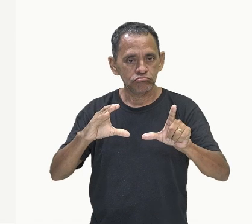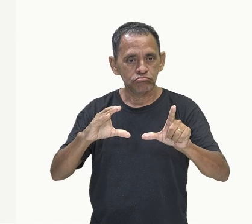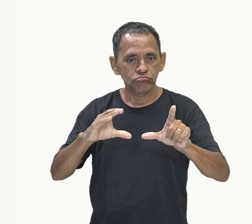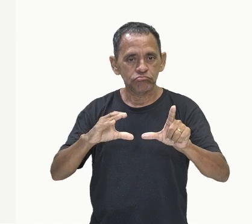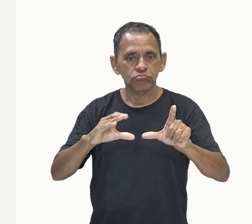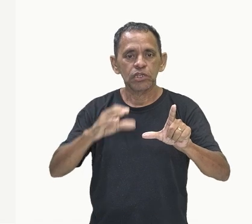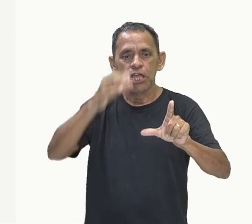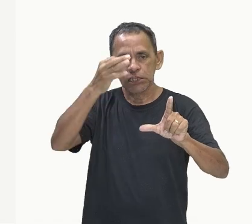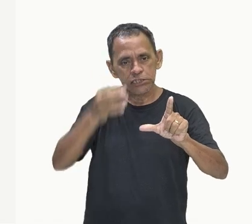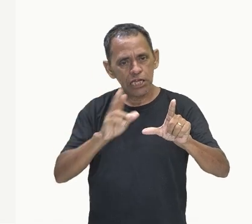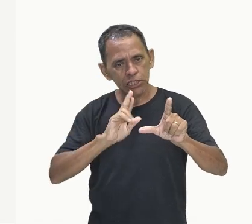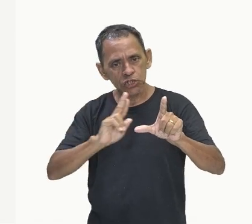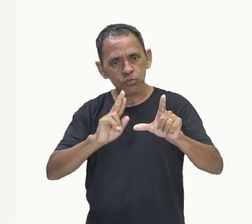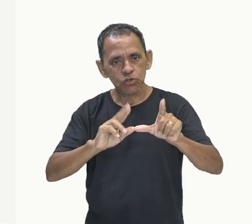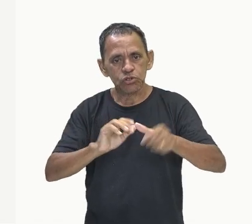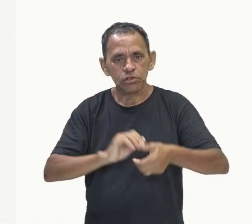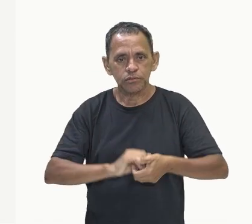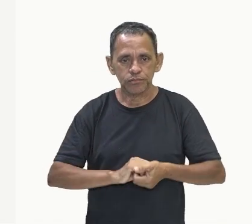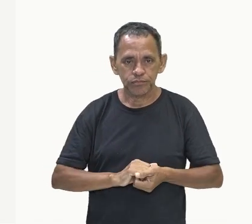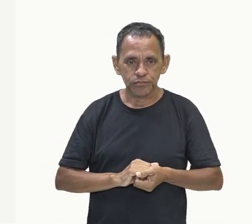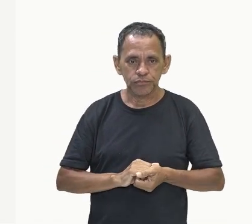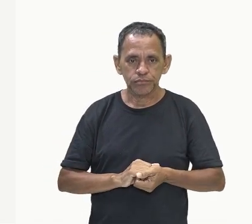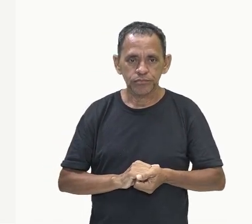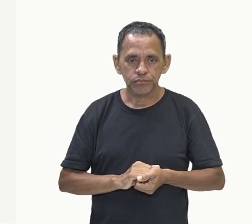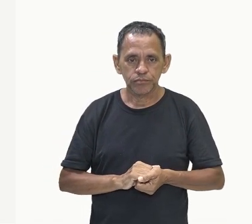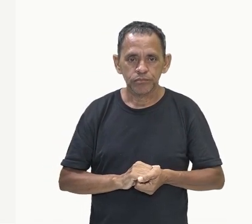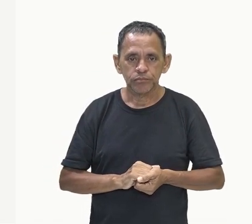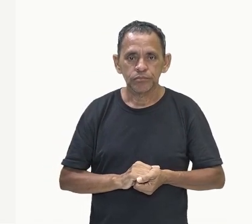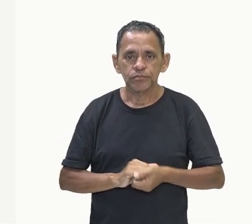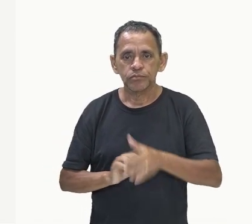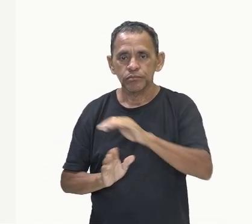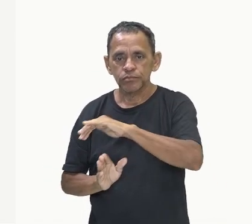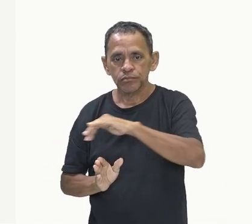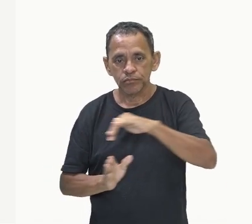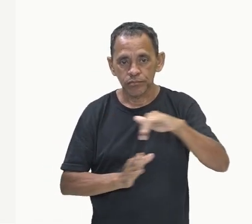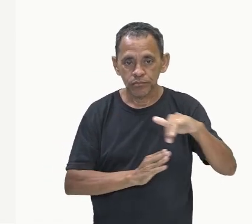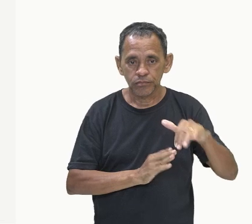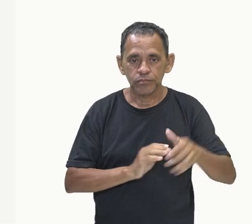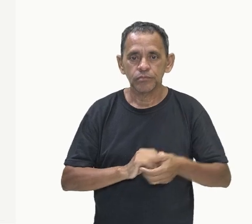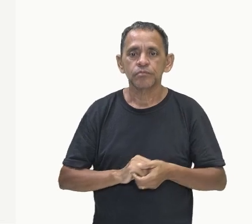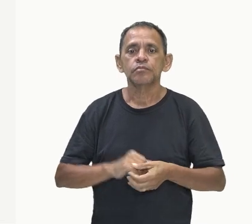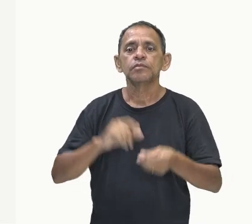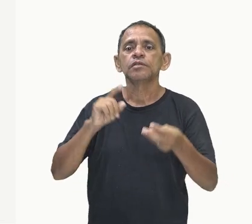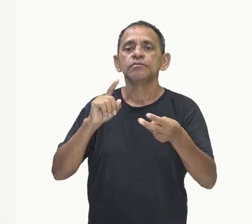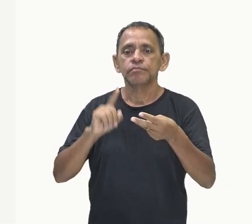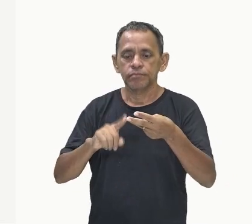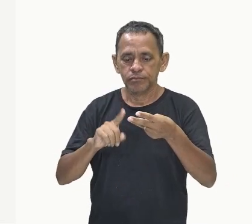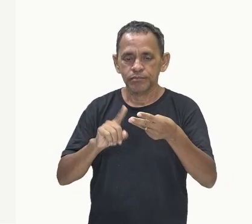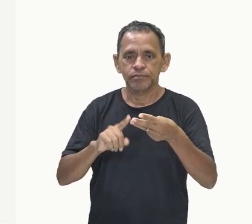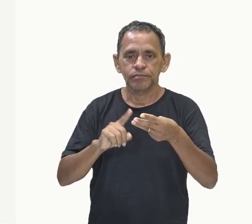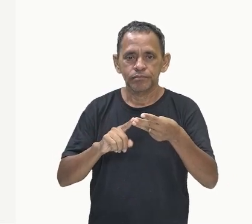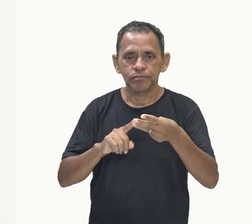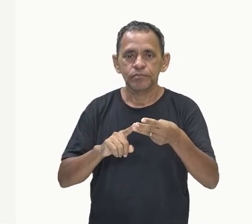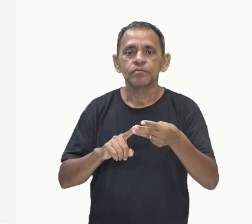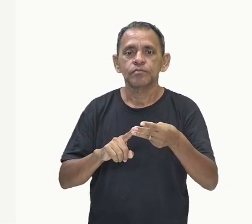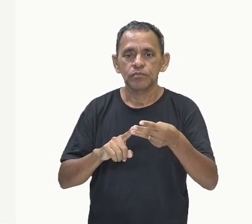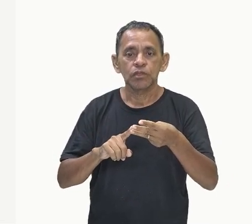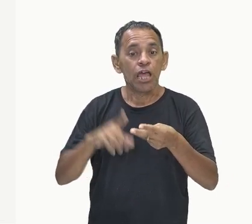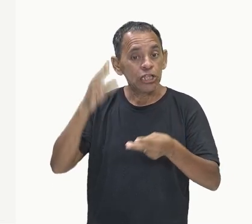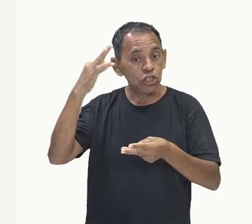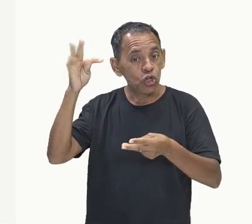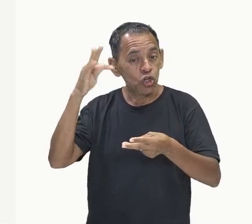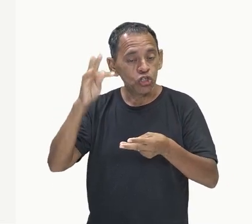nós resolvemos. E agora vamos para a terceira lei de Kepler. Lei dos períodos. O quociente